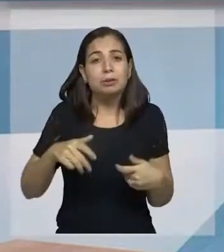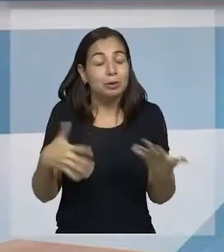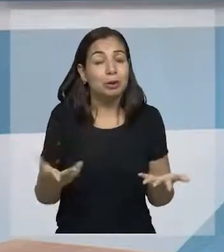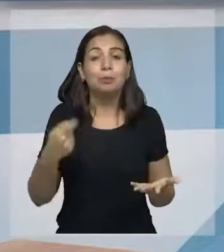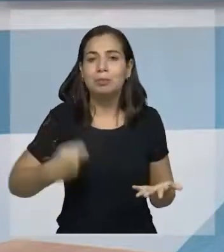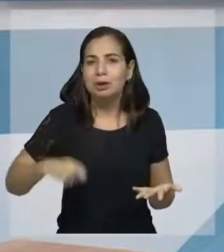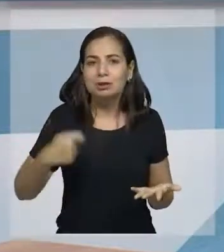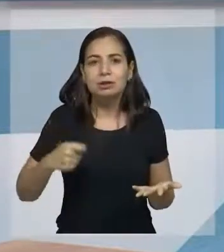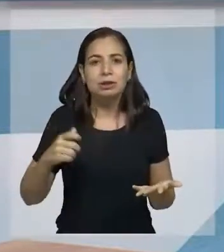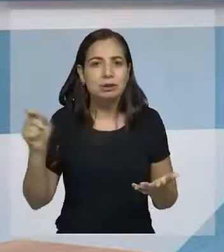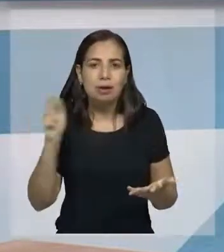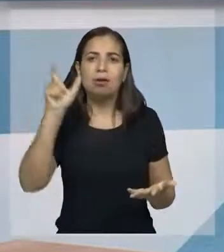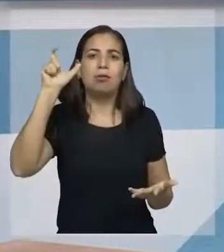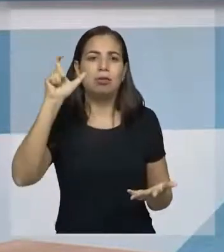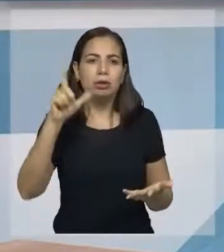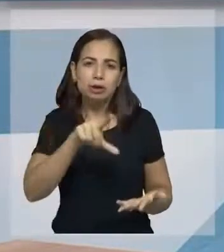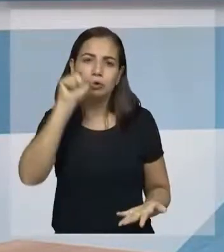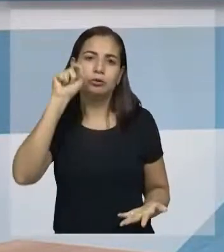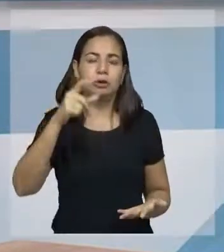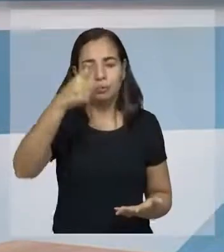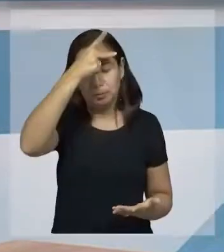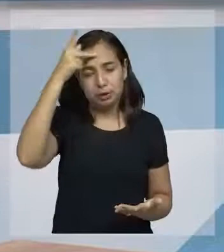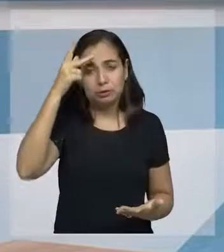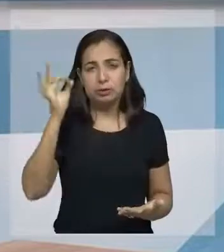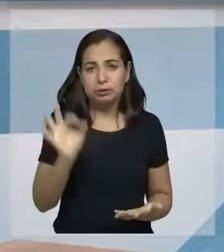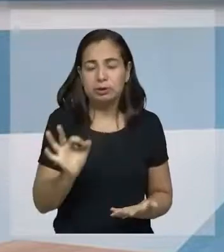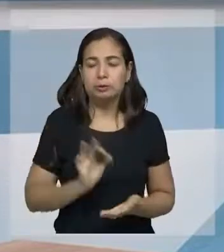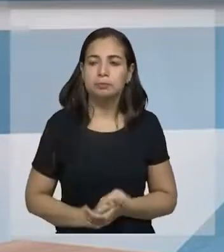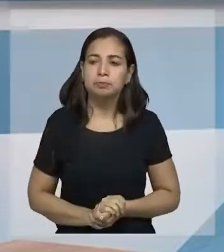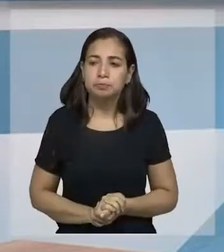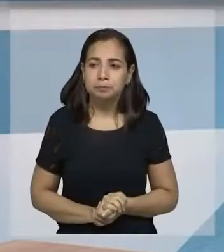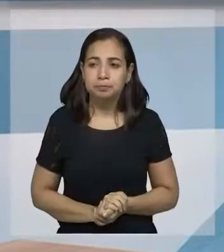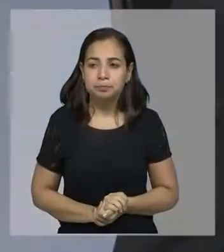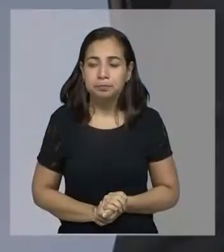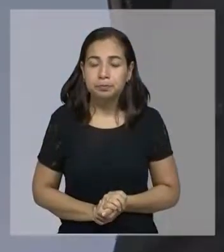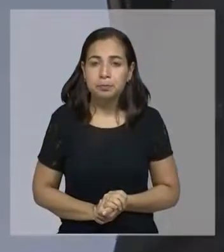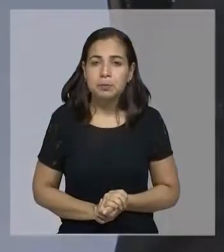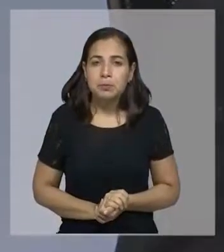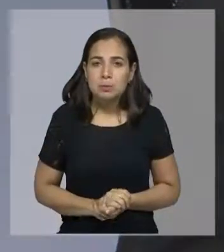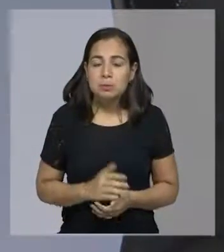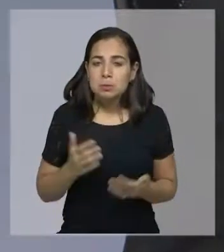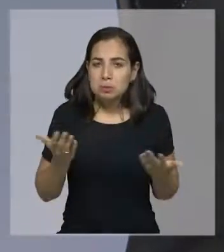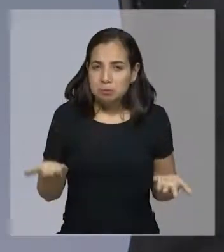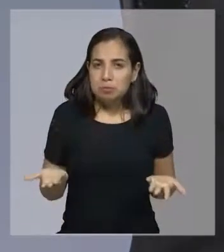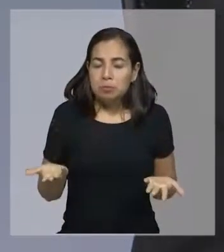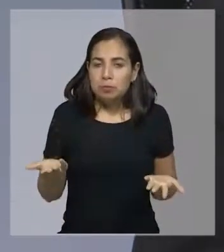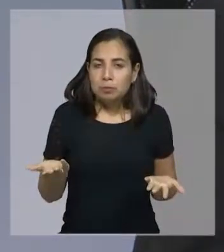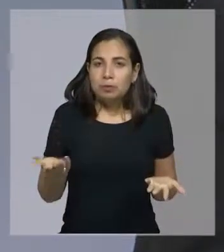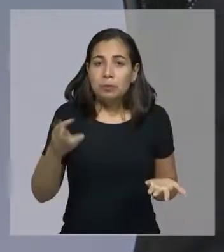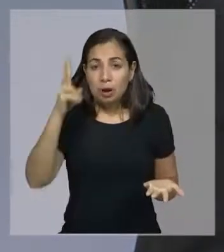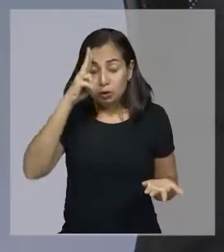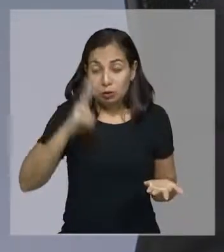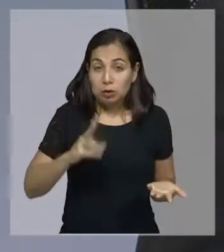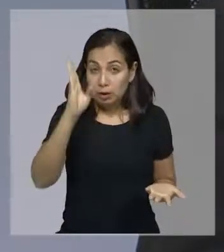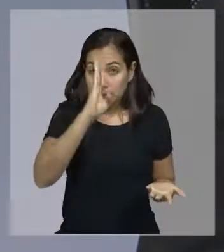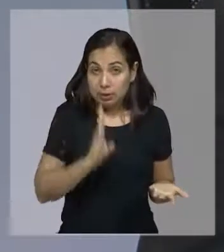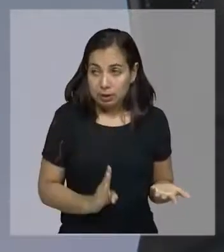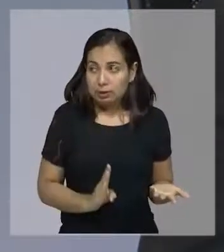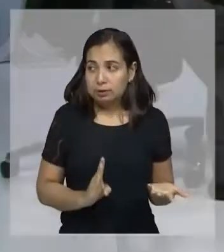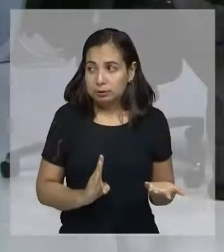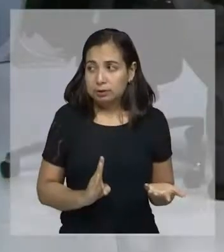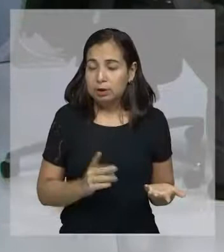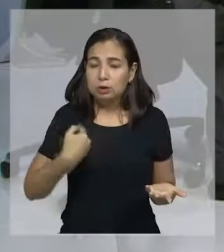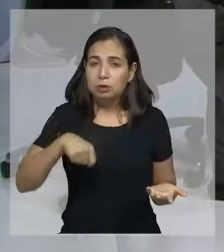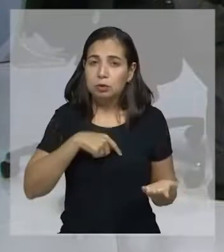com a sua experiência e observador privilegiado da história política brasileira, todos aqui concordamos que a saída terá que ser